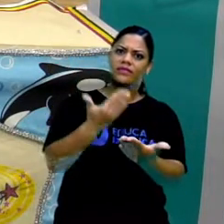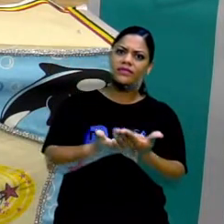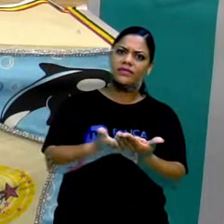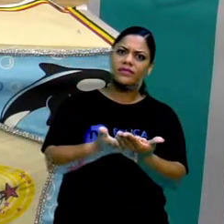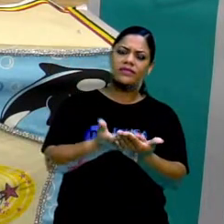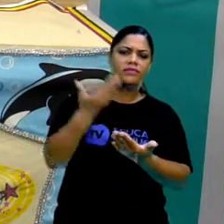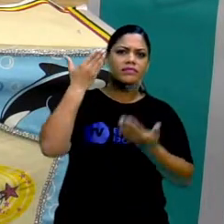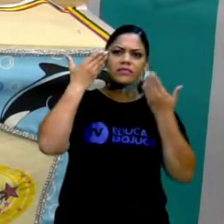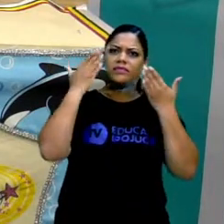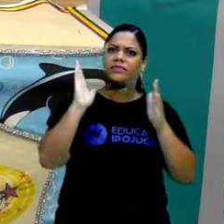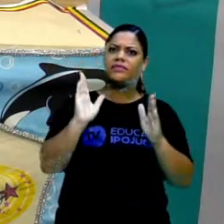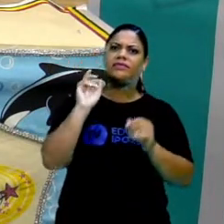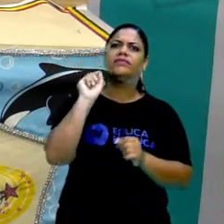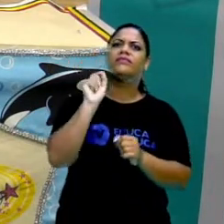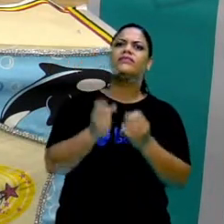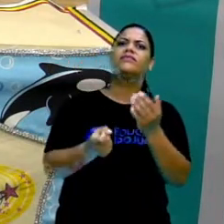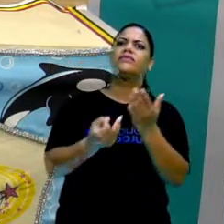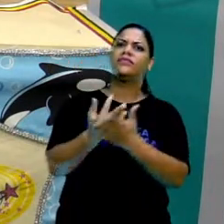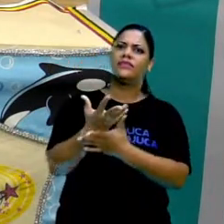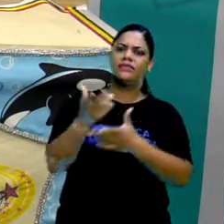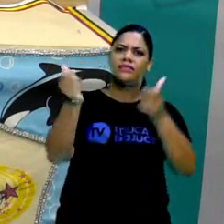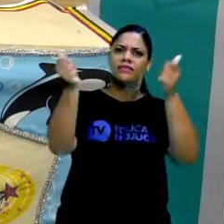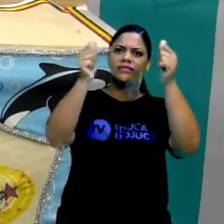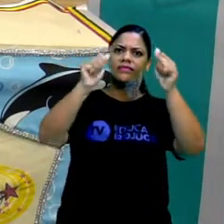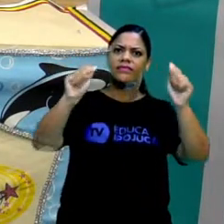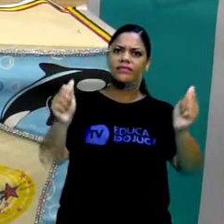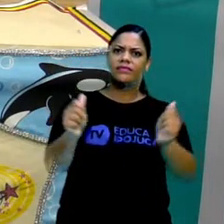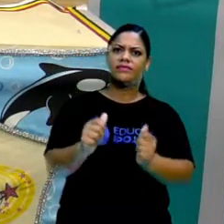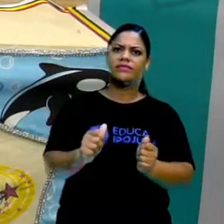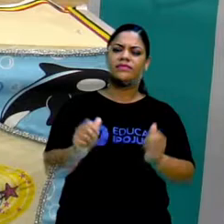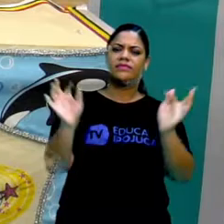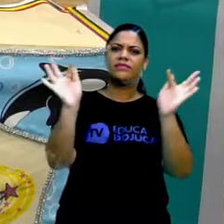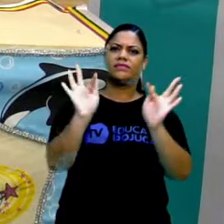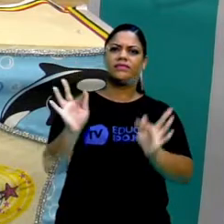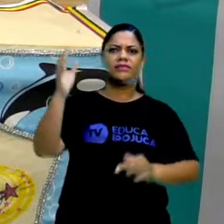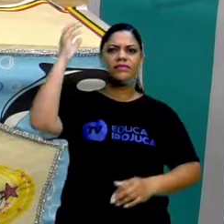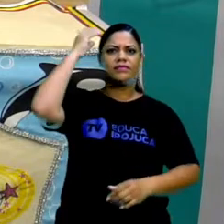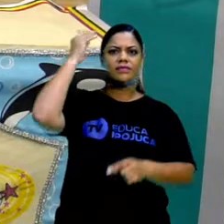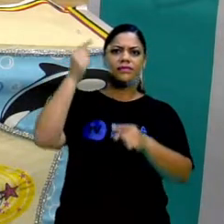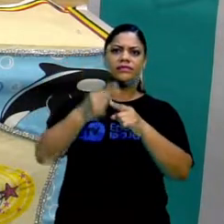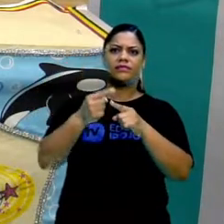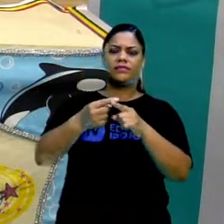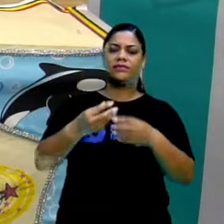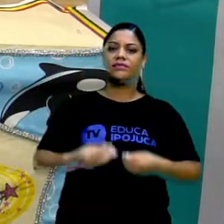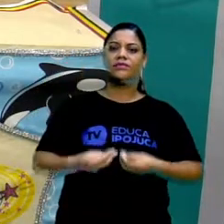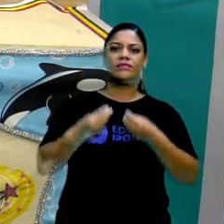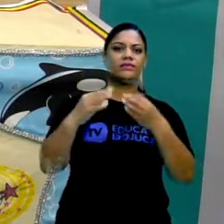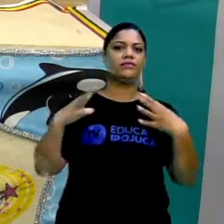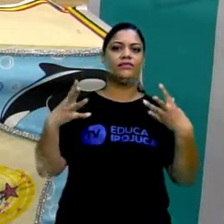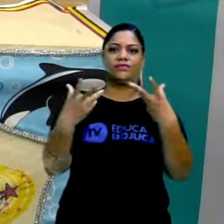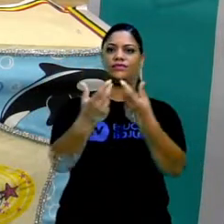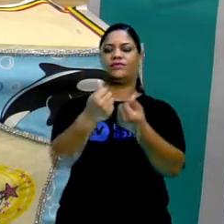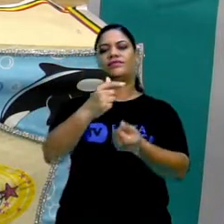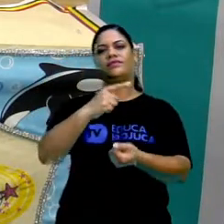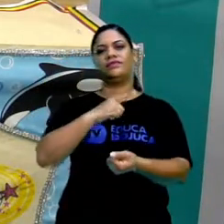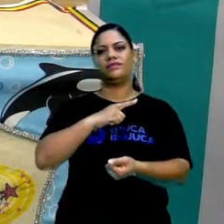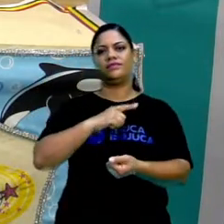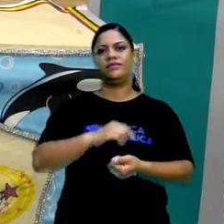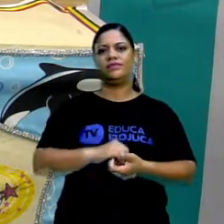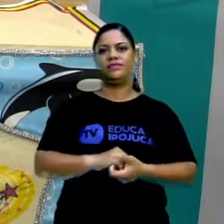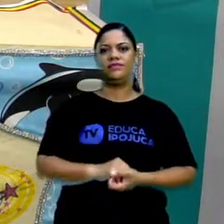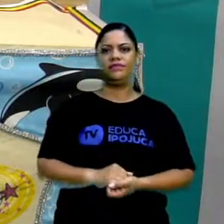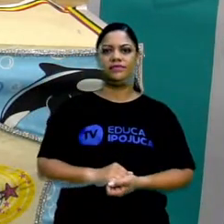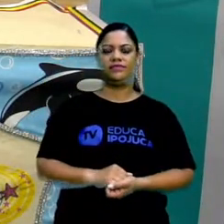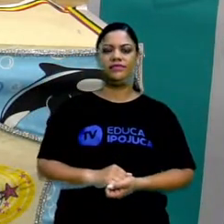que não sabia o que tinha acontecido com a estátua do príncipe feliz. Porque ele já tinha doado tudo que ele tinha, né, leitorinha?